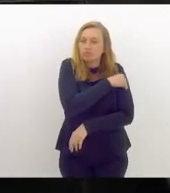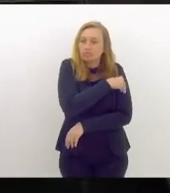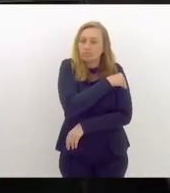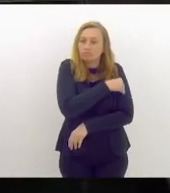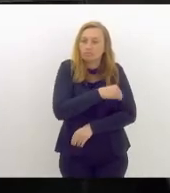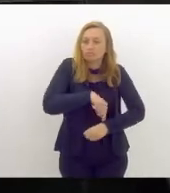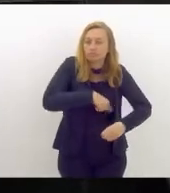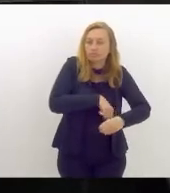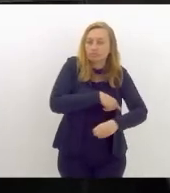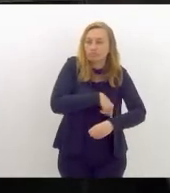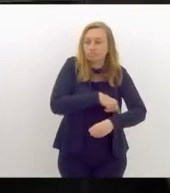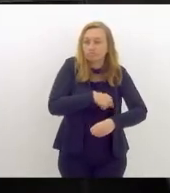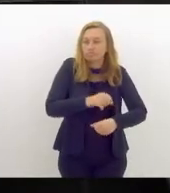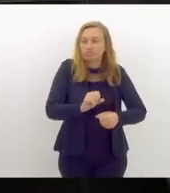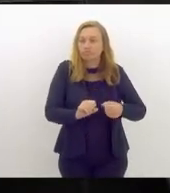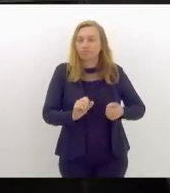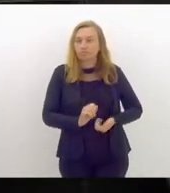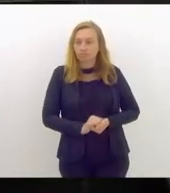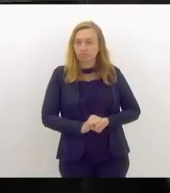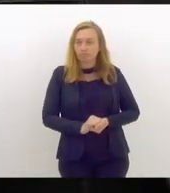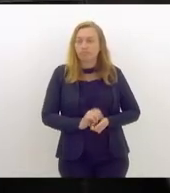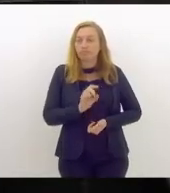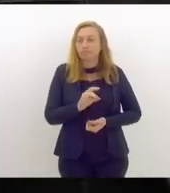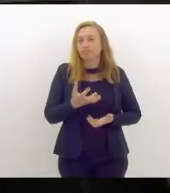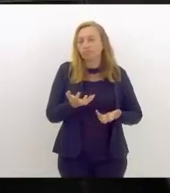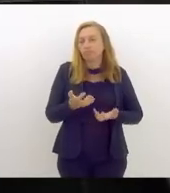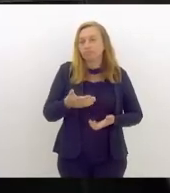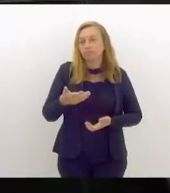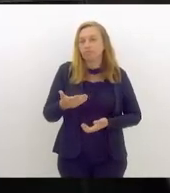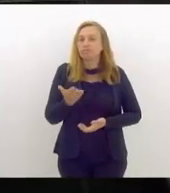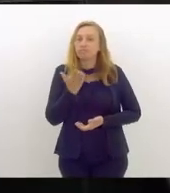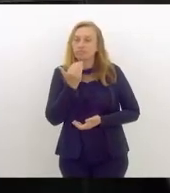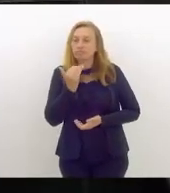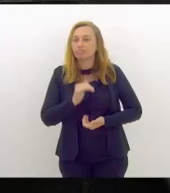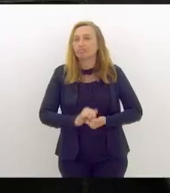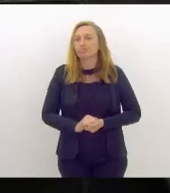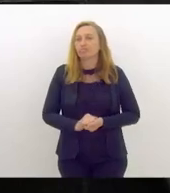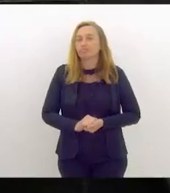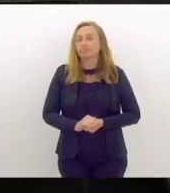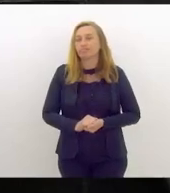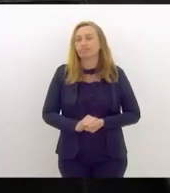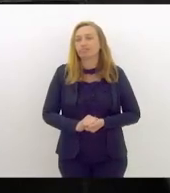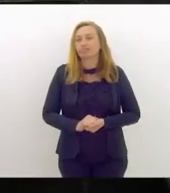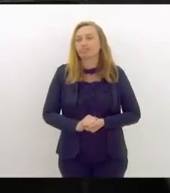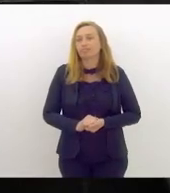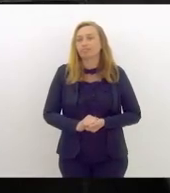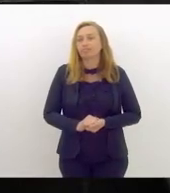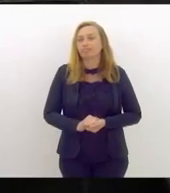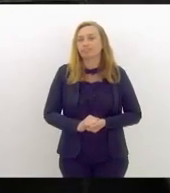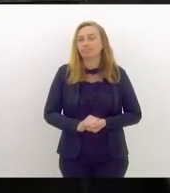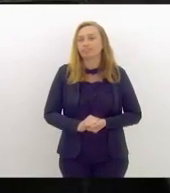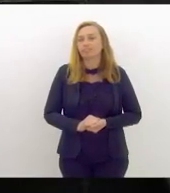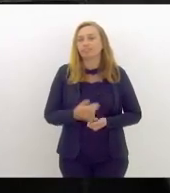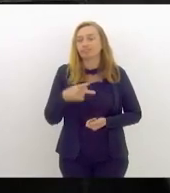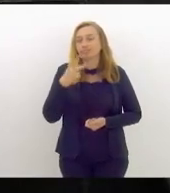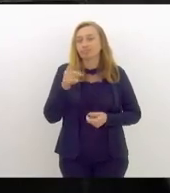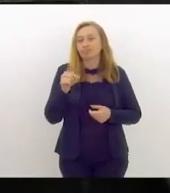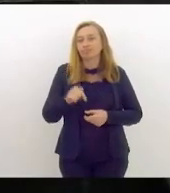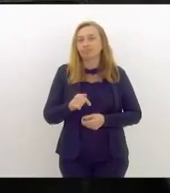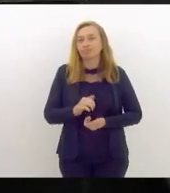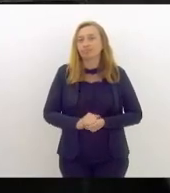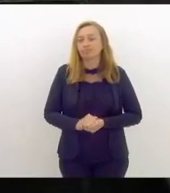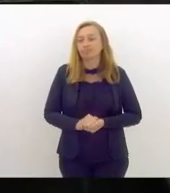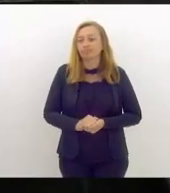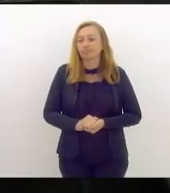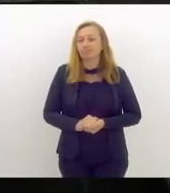a essa pessoa que tentava apenas sobreviver e se alimentar. Ou seja, o que estamos tratando aqui é,